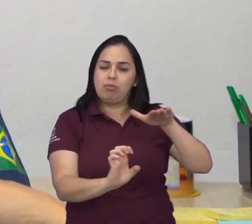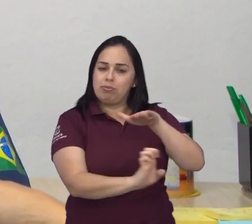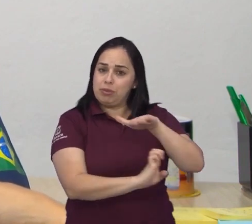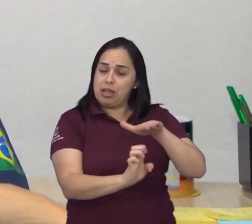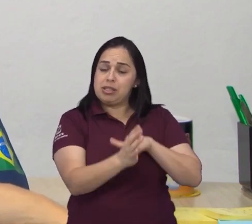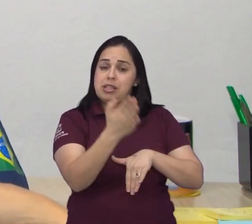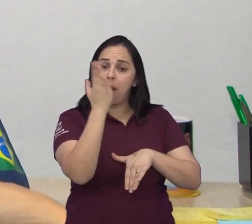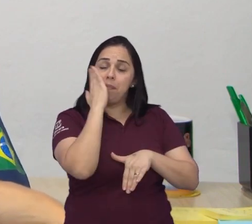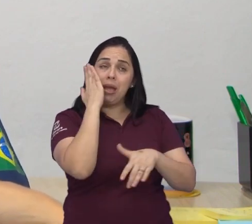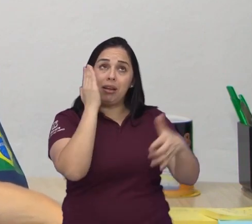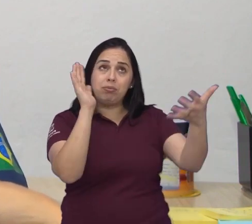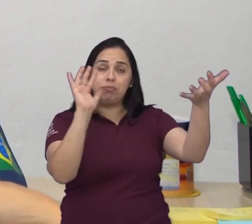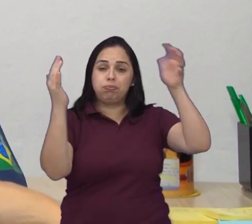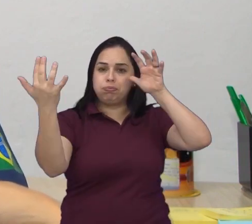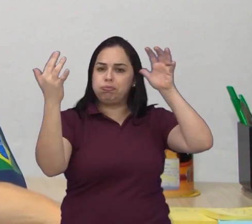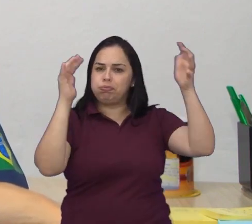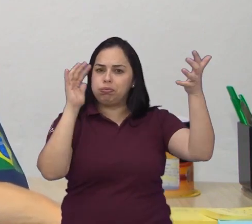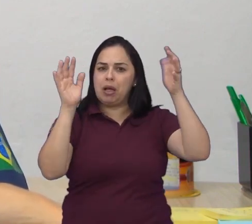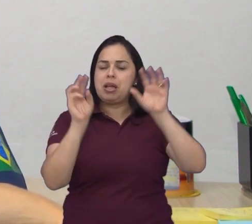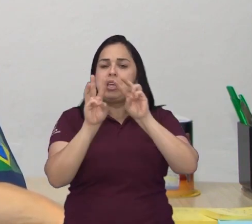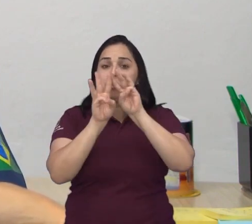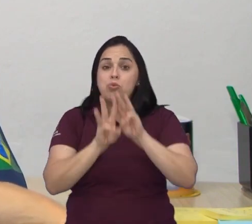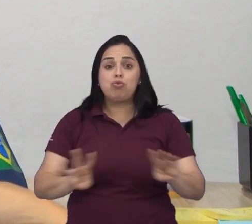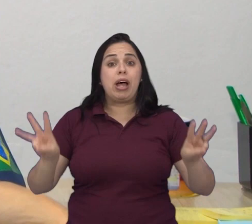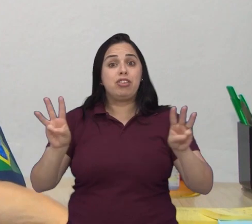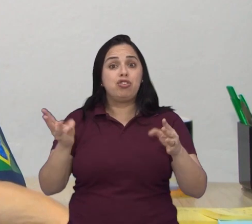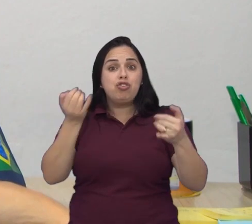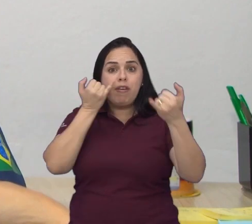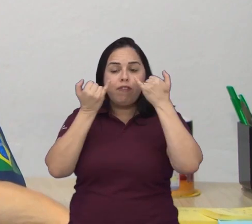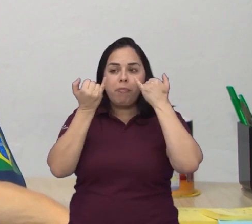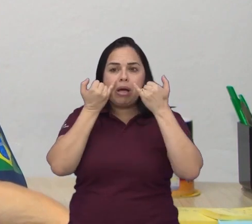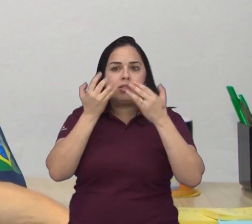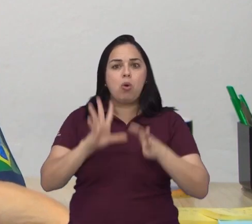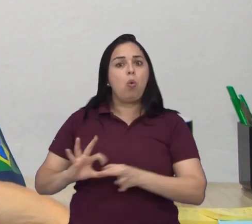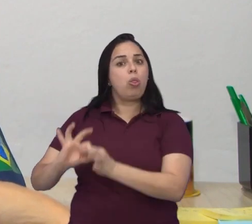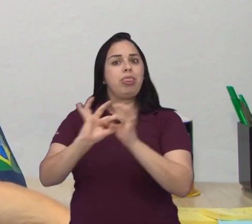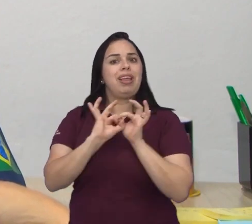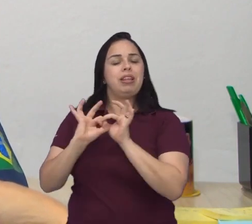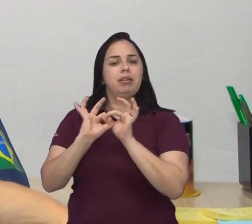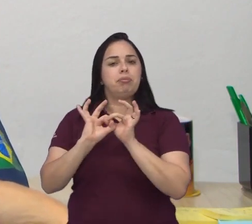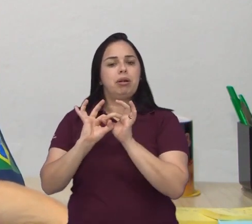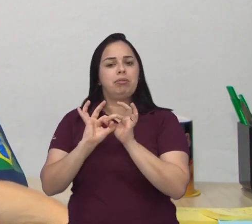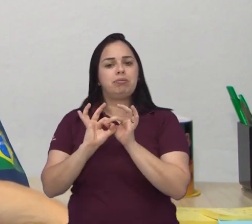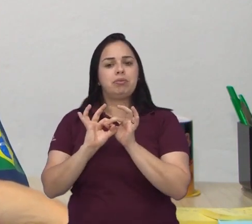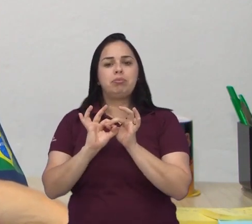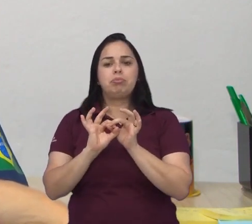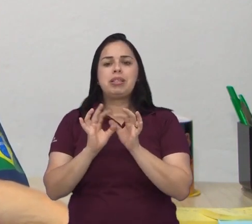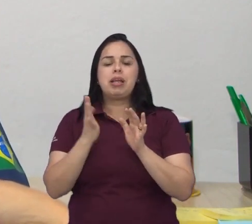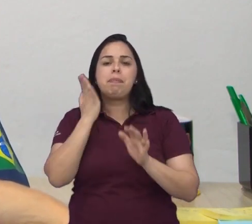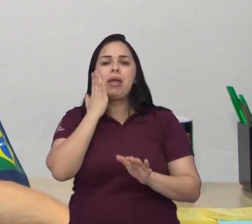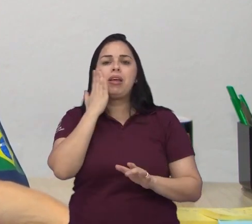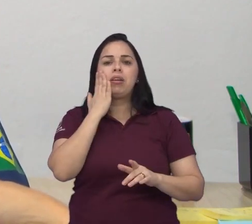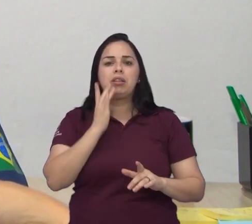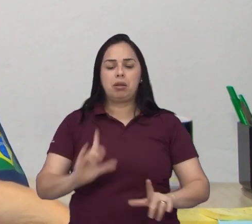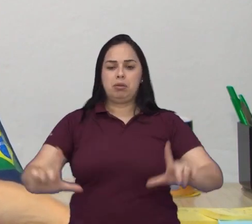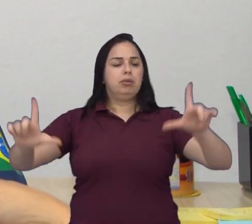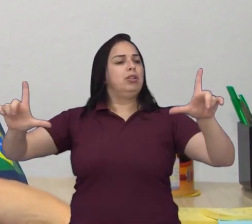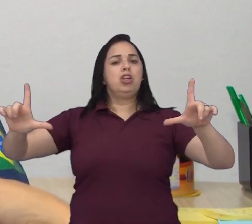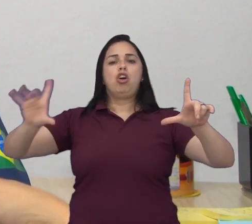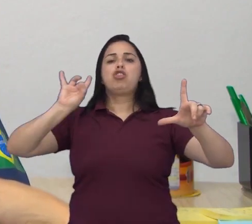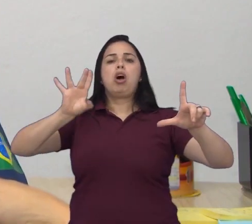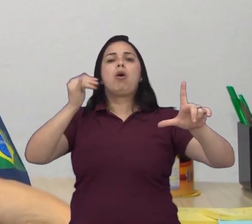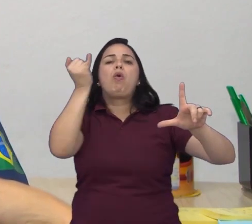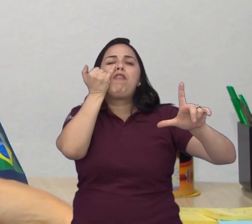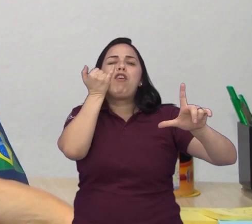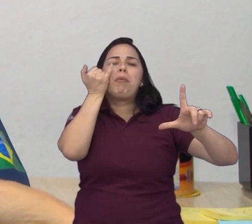com as áreas de risco, ou seja, fazer com que as plataformas de informações se unam para que a gente tenha uma tela, né, vamos dizer assim,